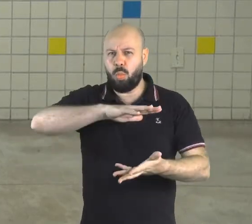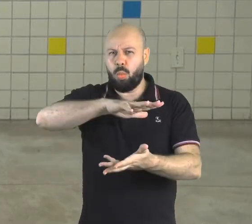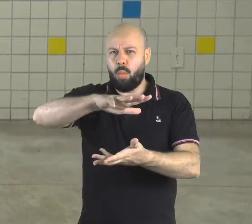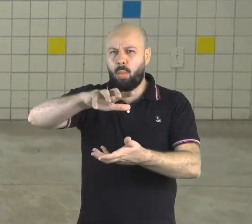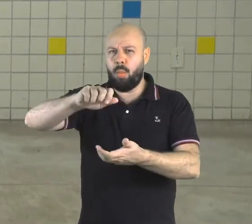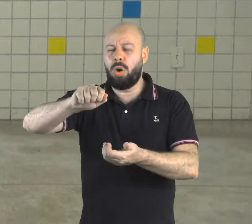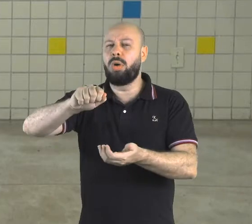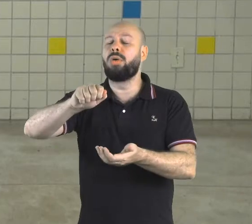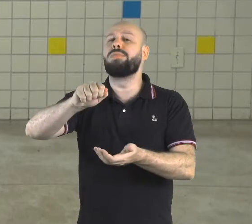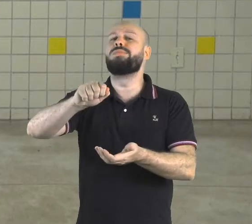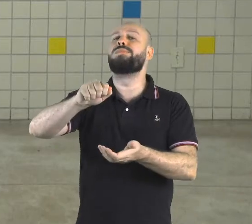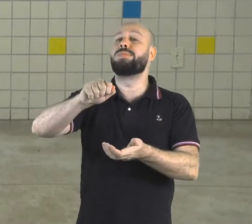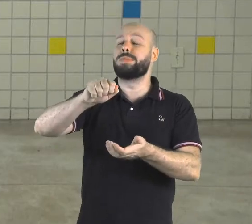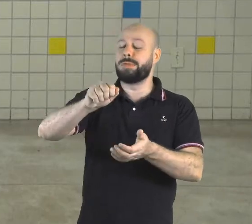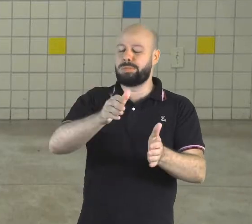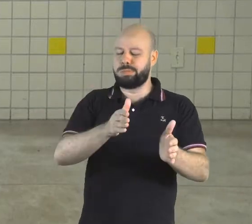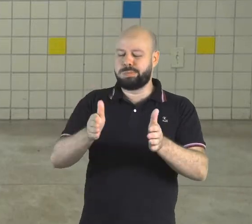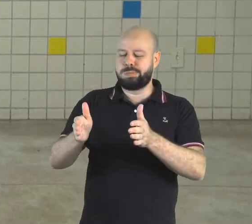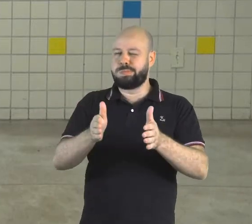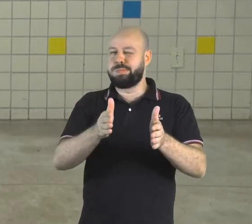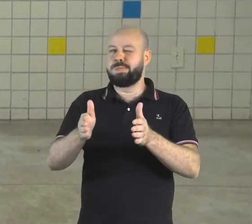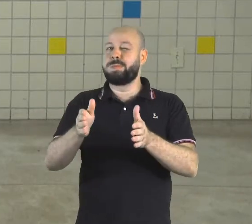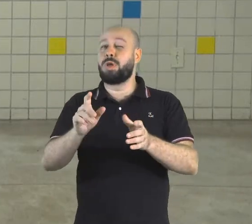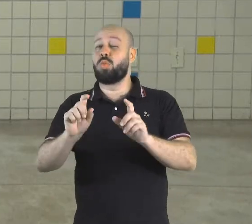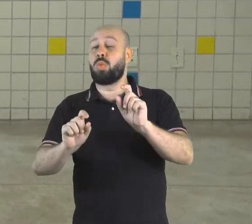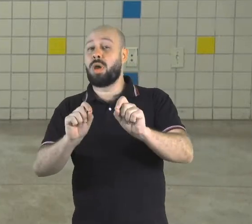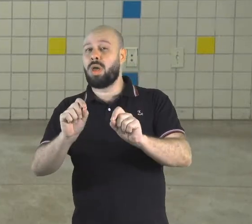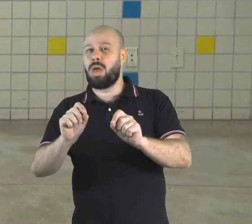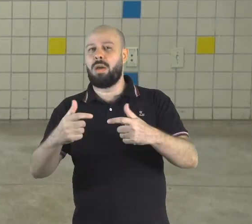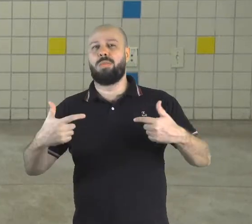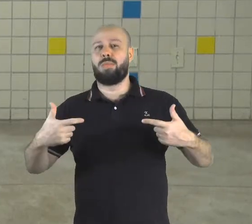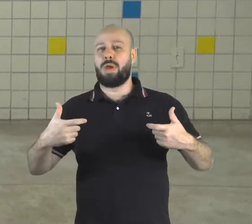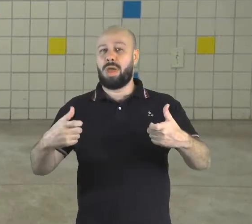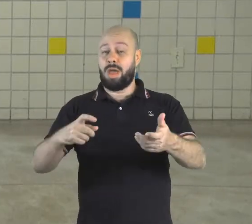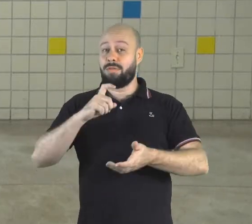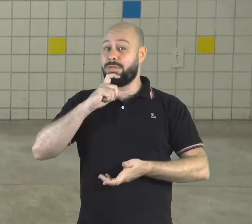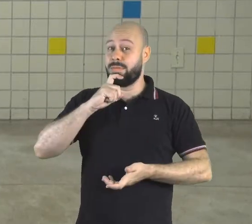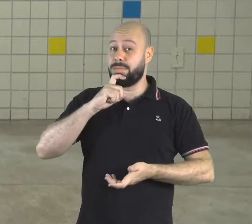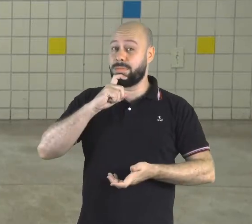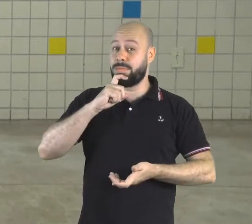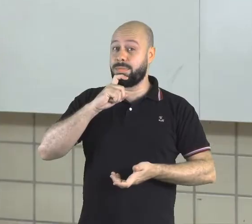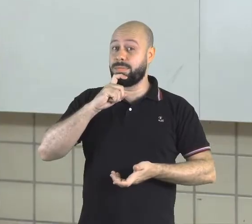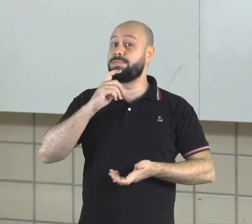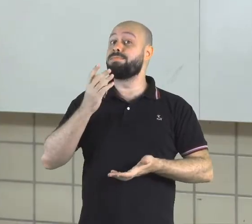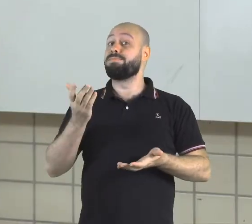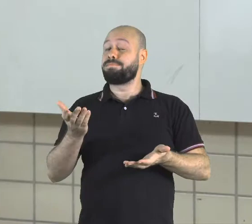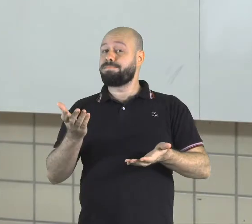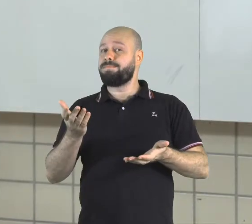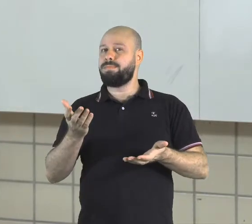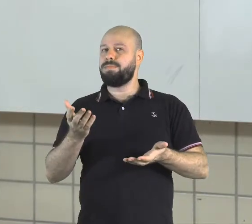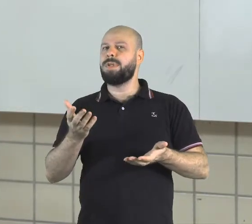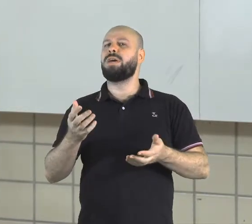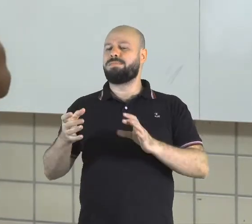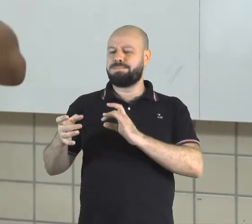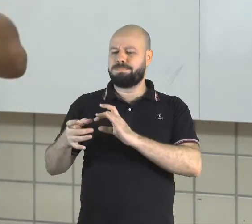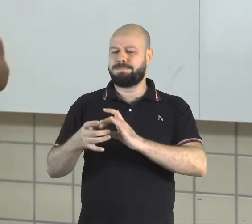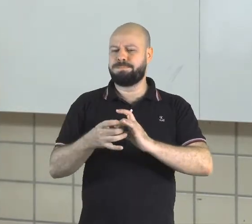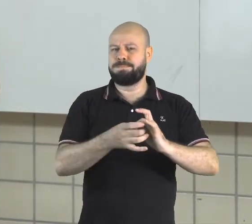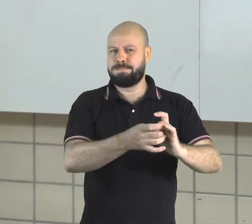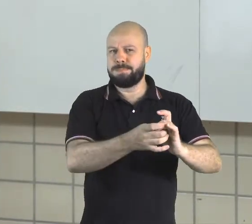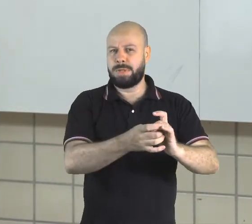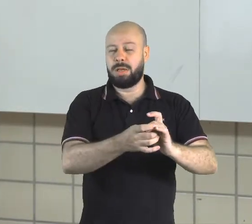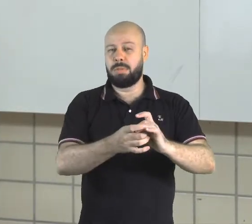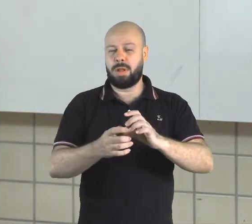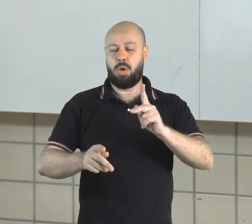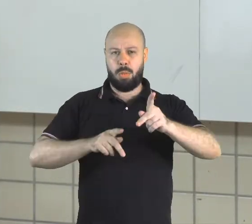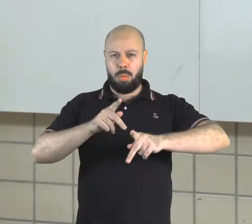estava vivendo naquele período um contexto de Guerra Fria? Aquele contexto em que a